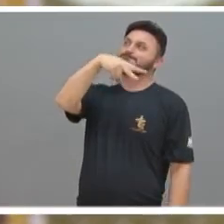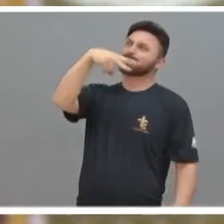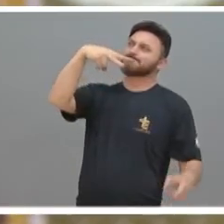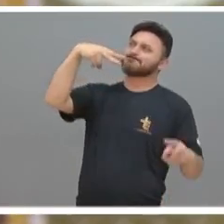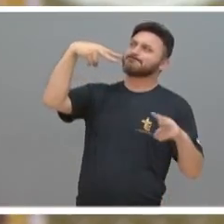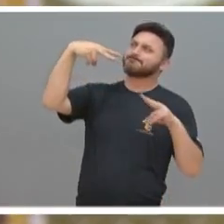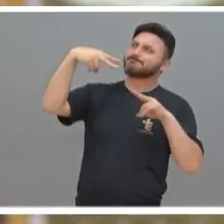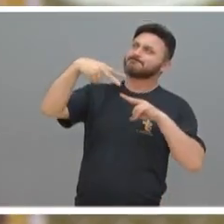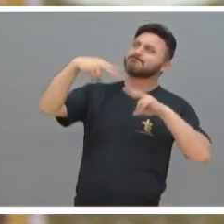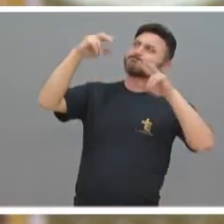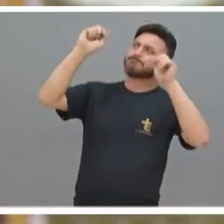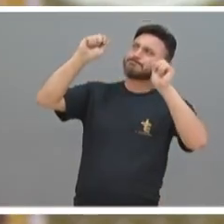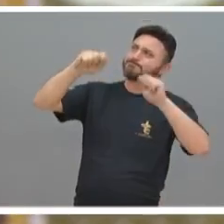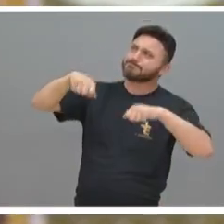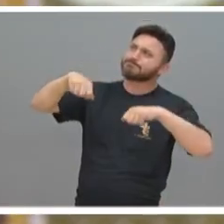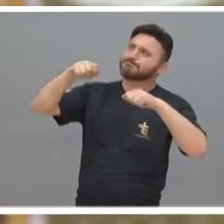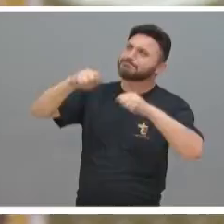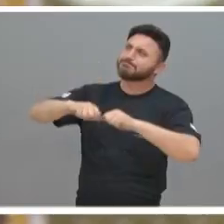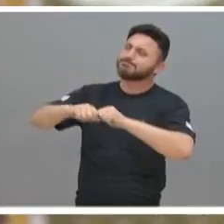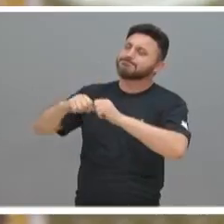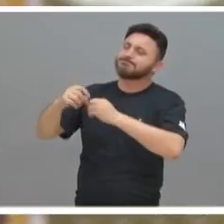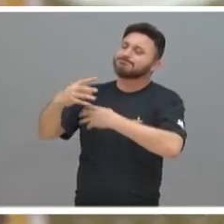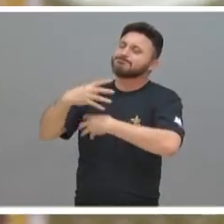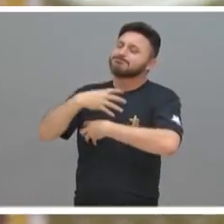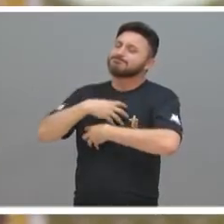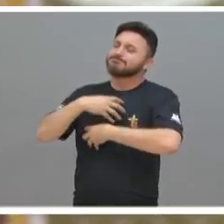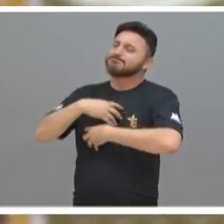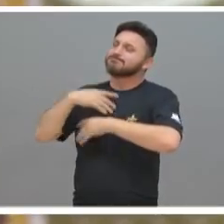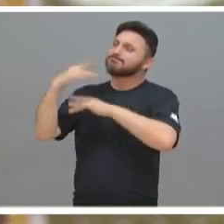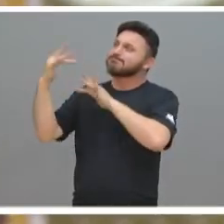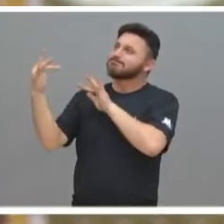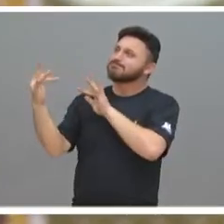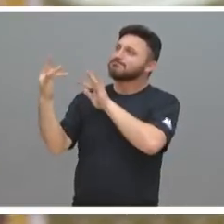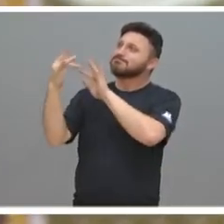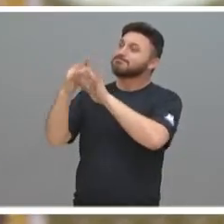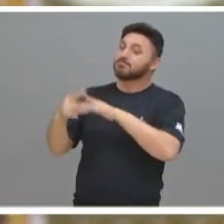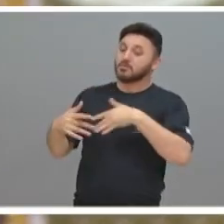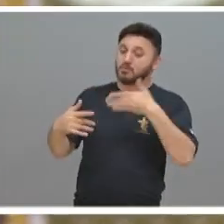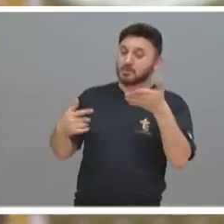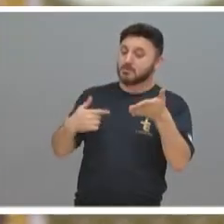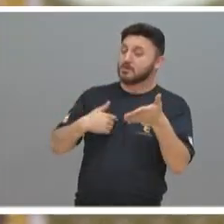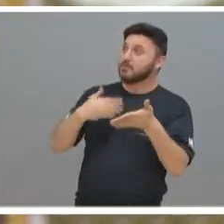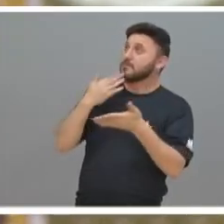ouvido no dia em que eu o